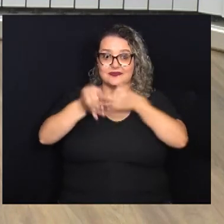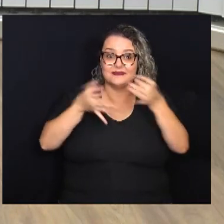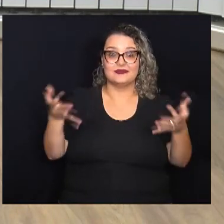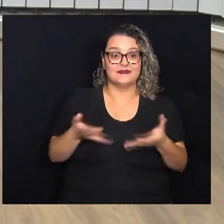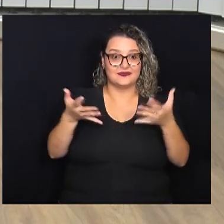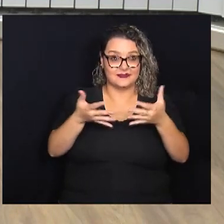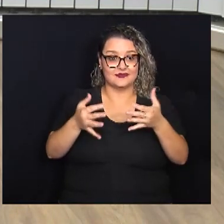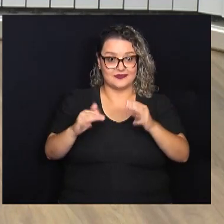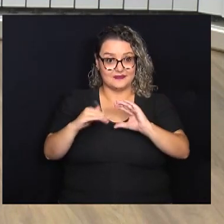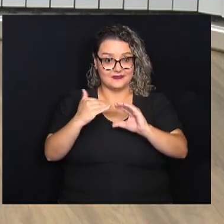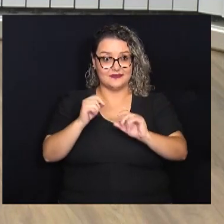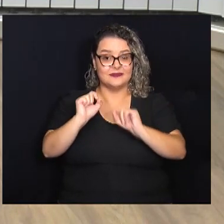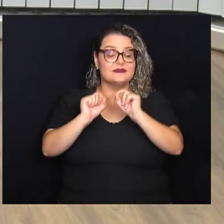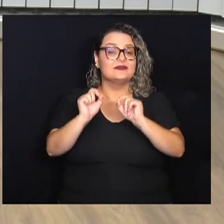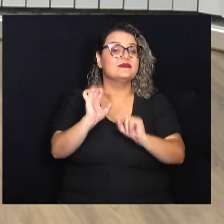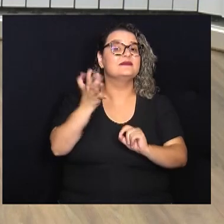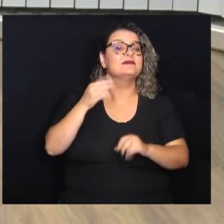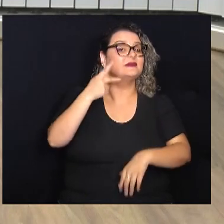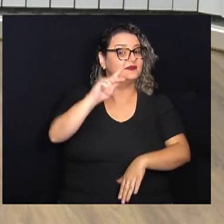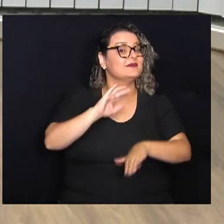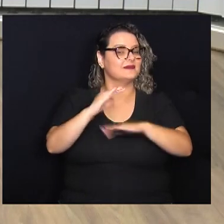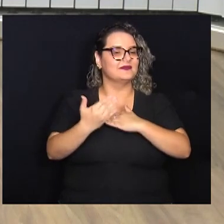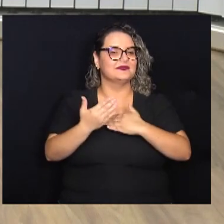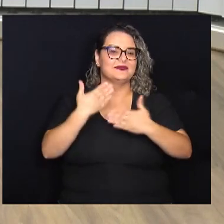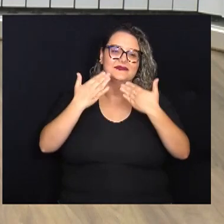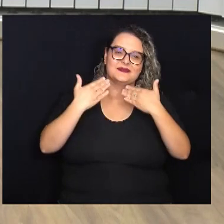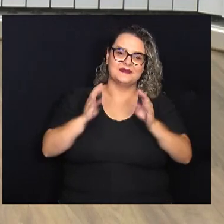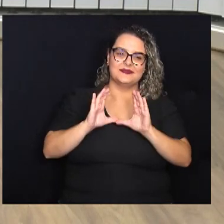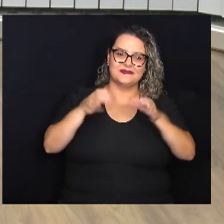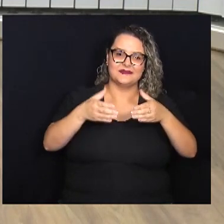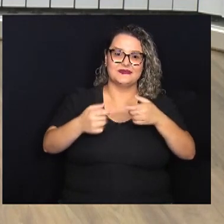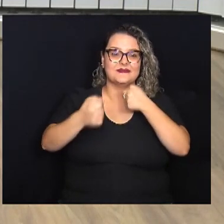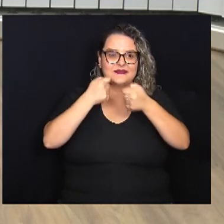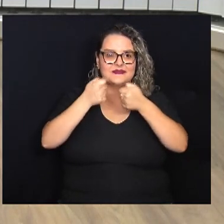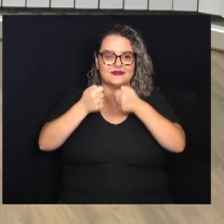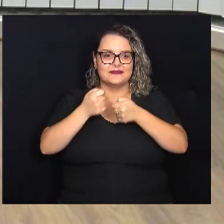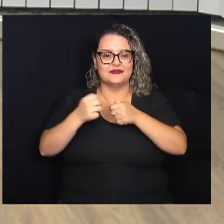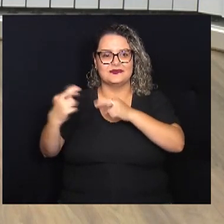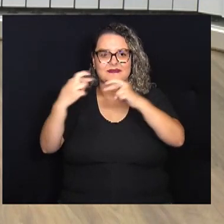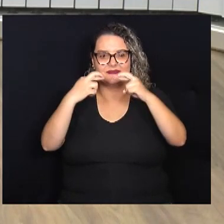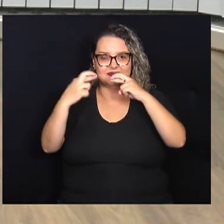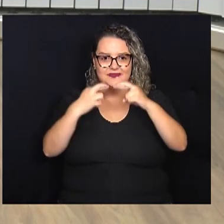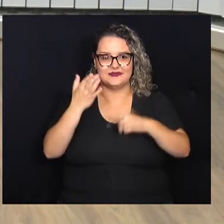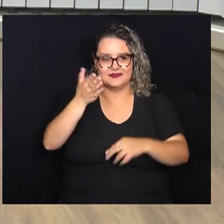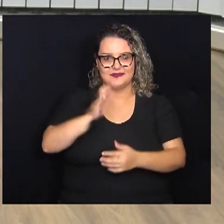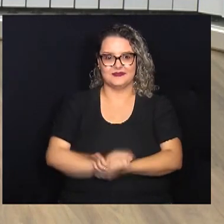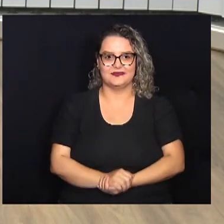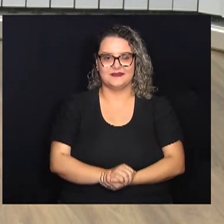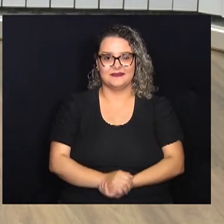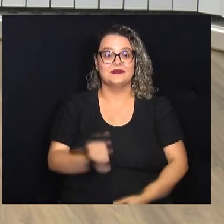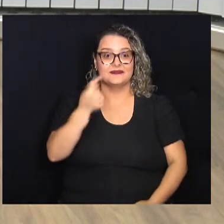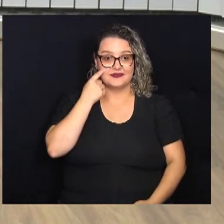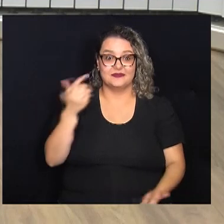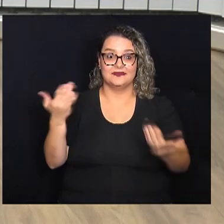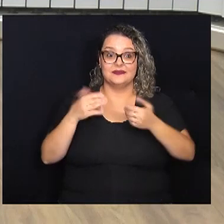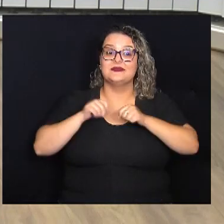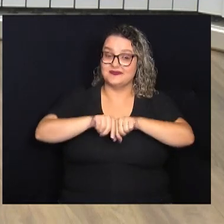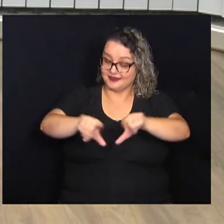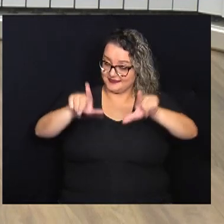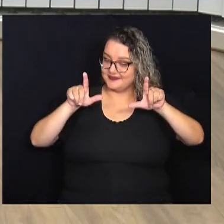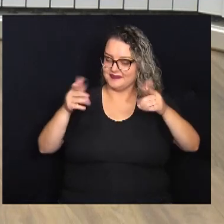construtiva, conta o que está acontecendo aí no seu bairro e a gente manda uma equipe de reportagem aí até você. Confira agora os